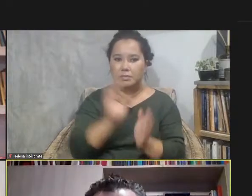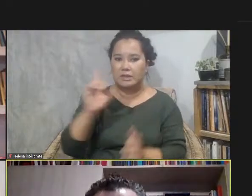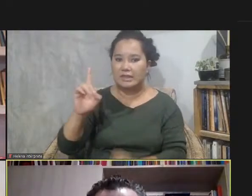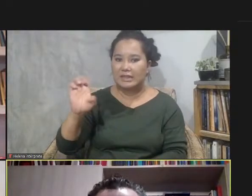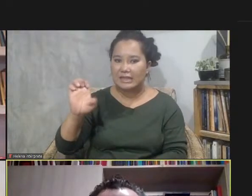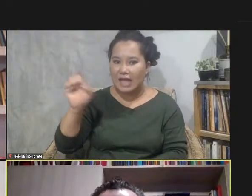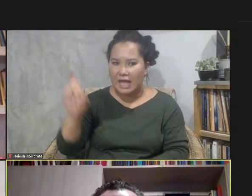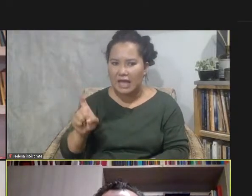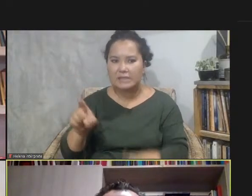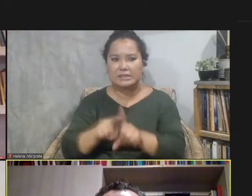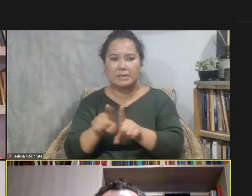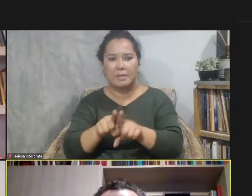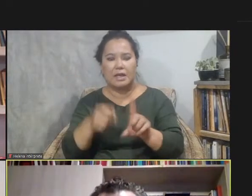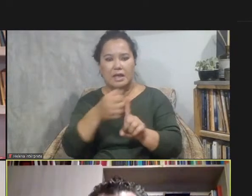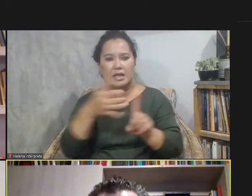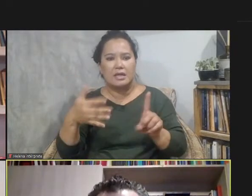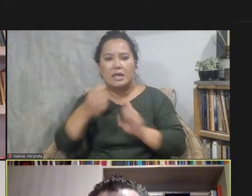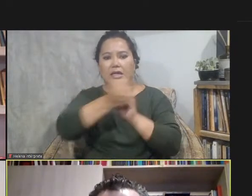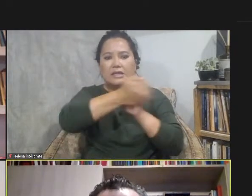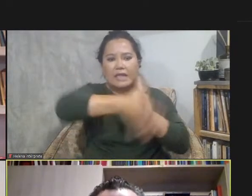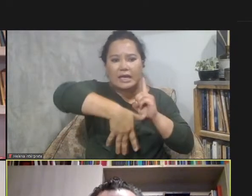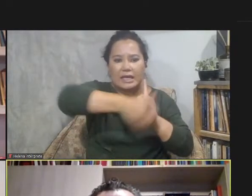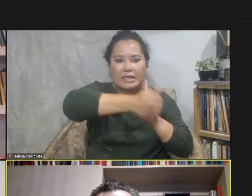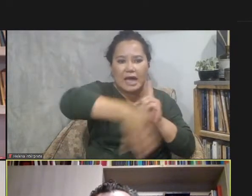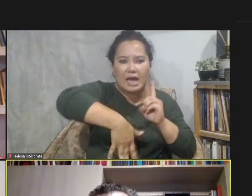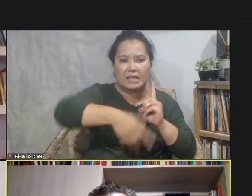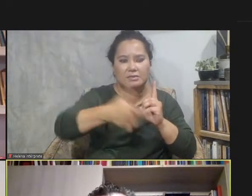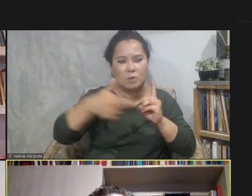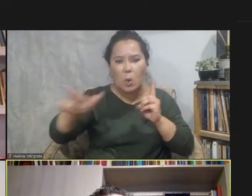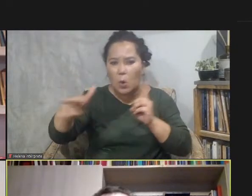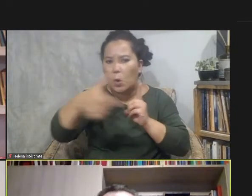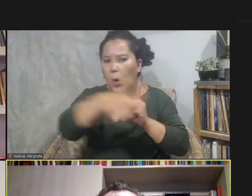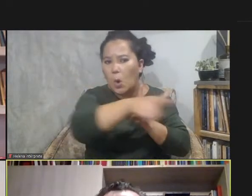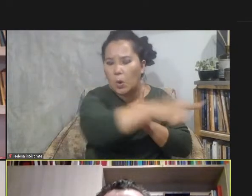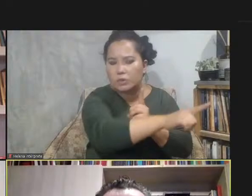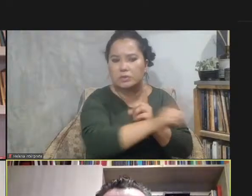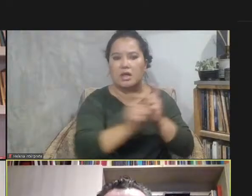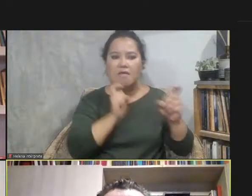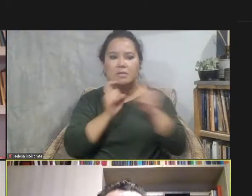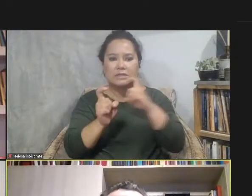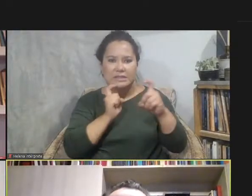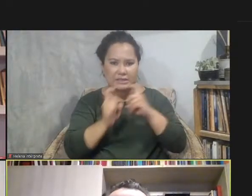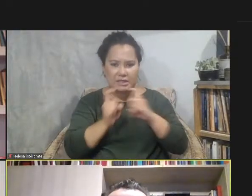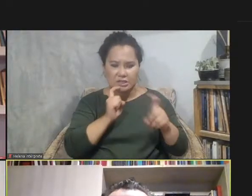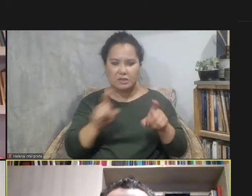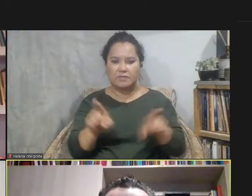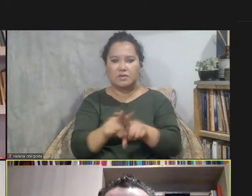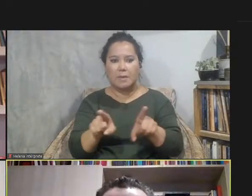decanatos acadêmicos, dos decanatos administrativos, mas também projetar